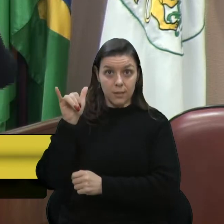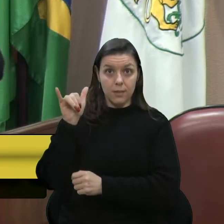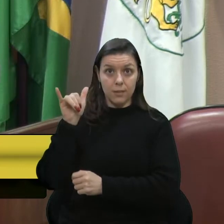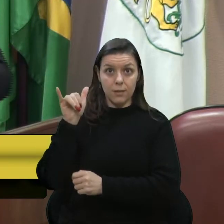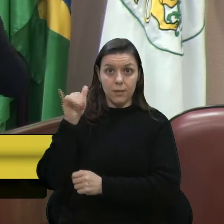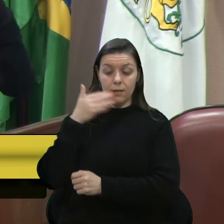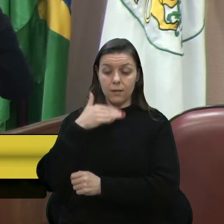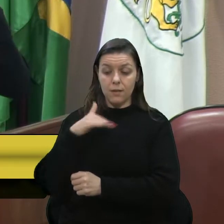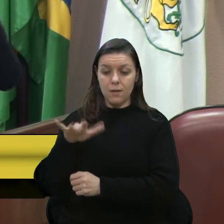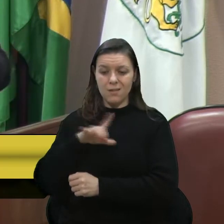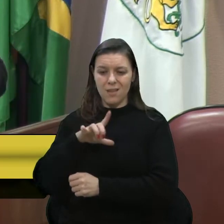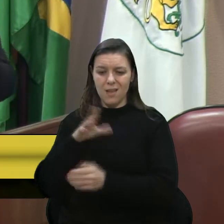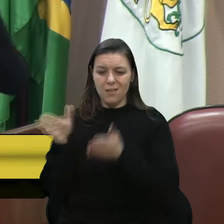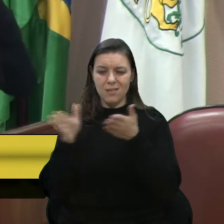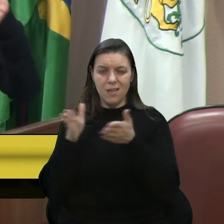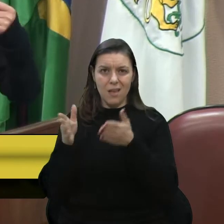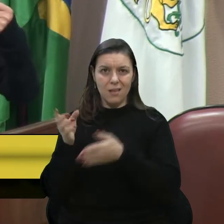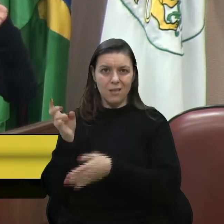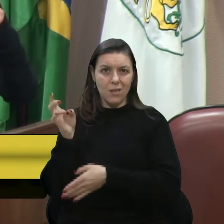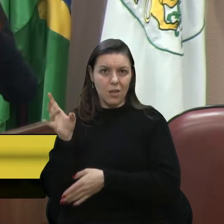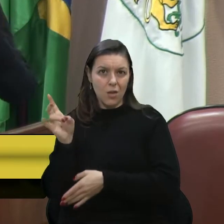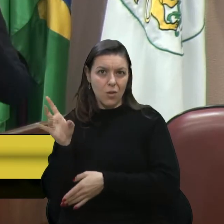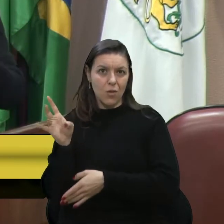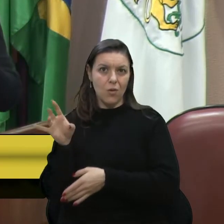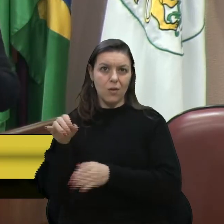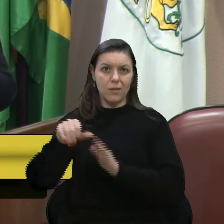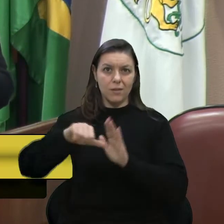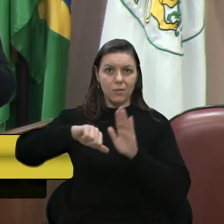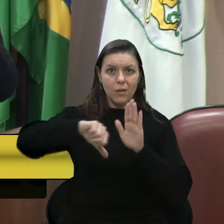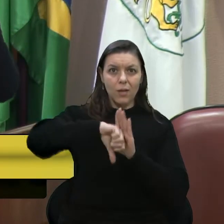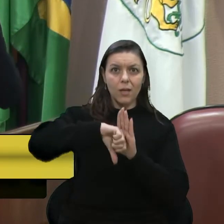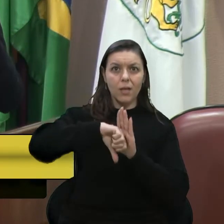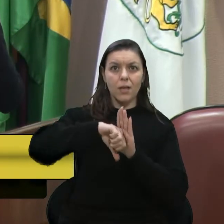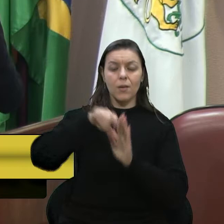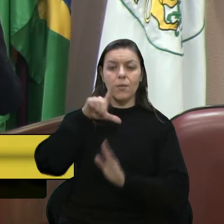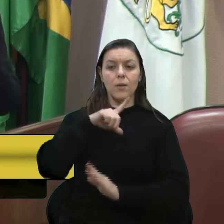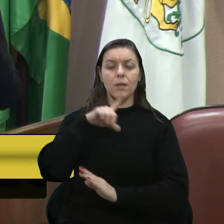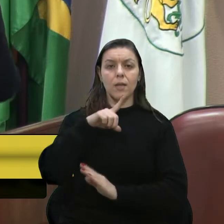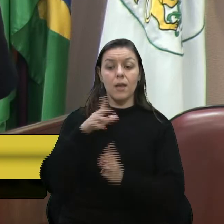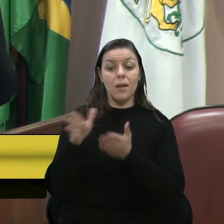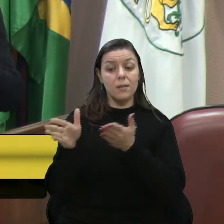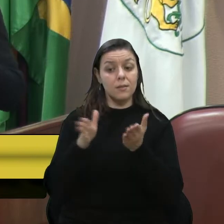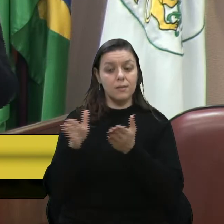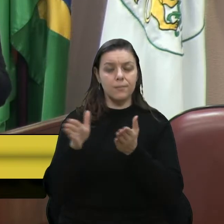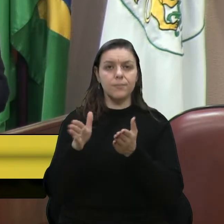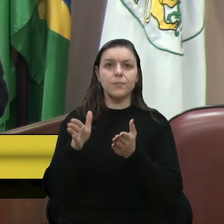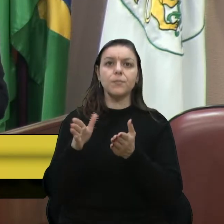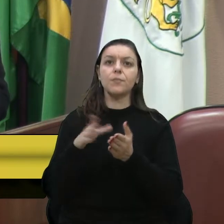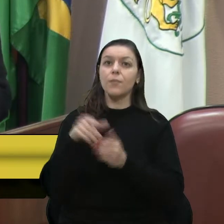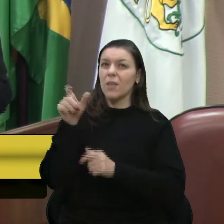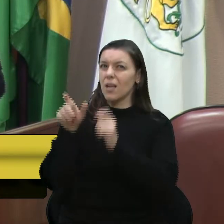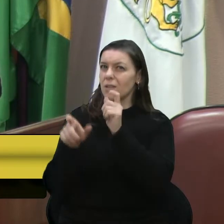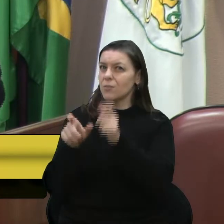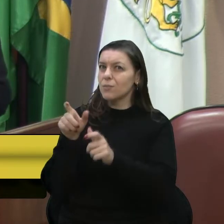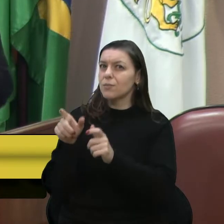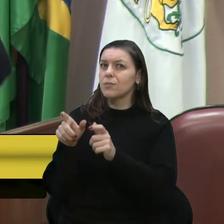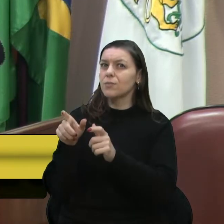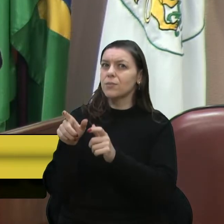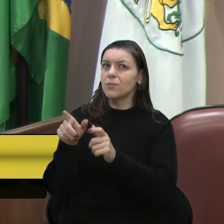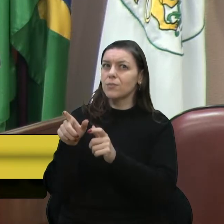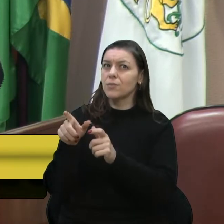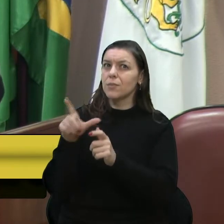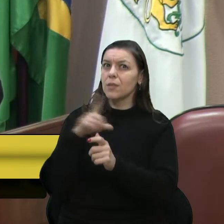acesso às drogas, à criminalidade, que ela tenha acesso às questões que